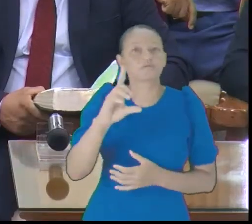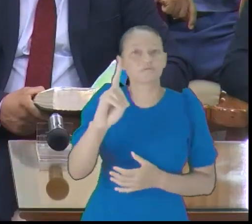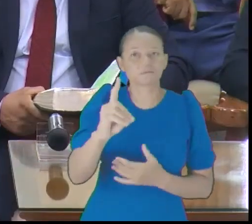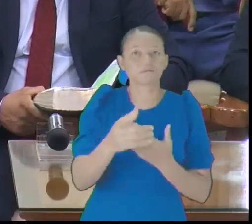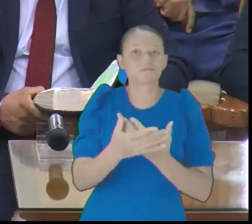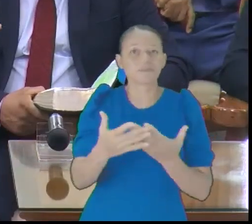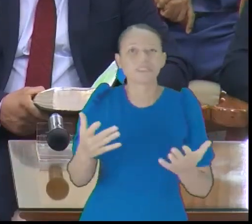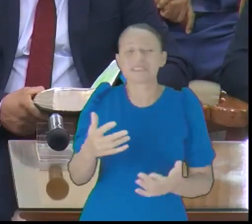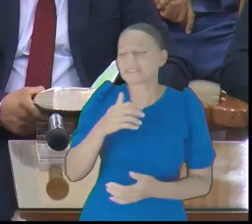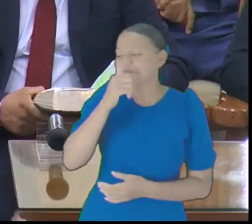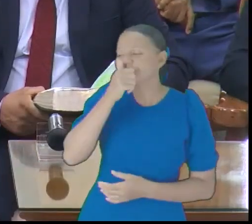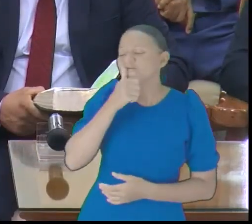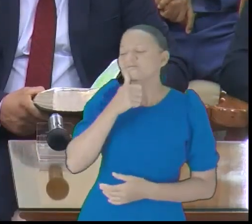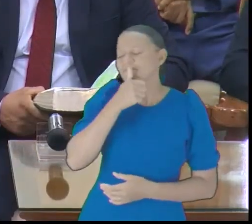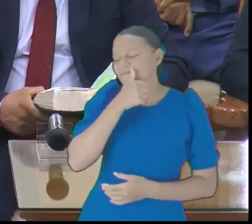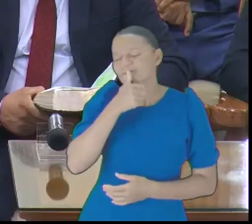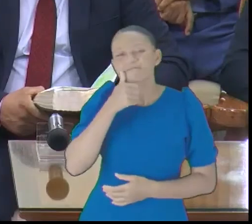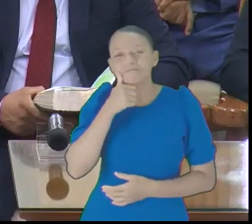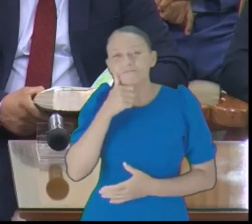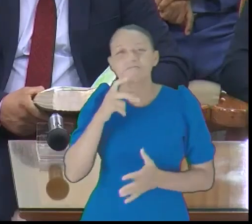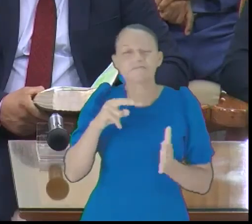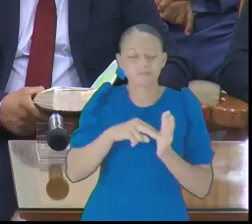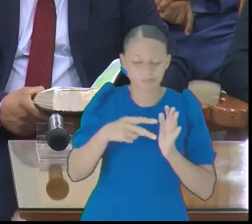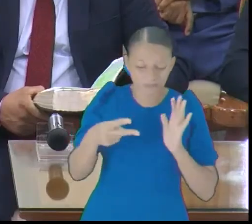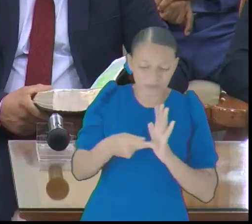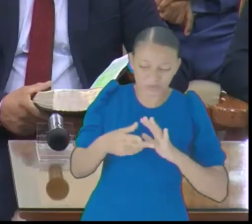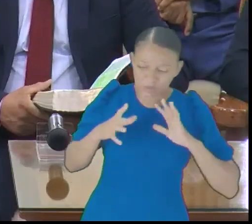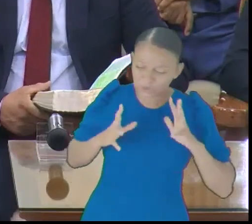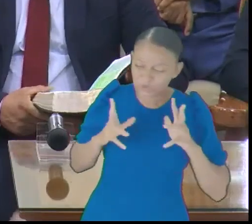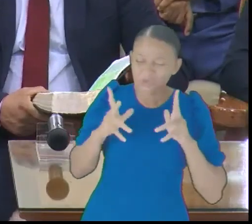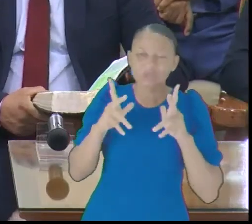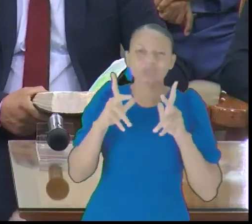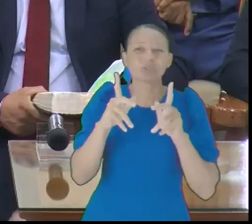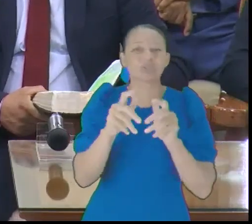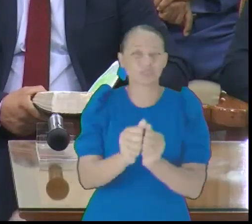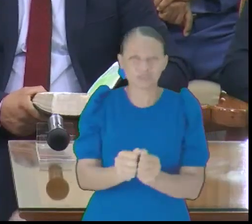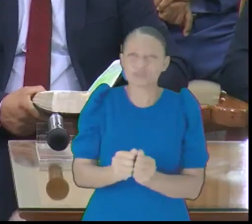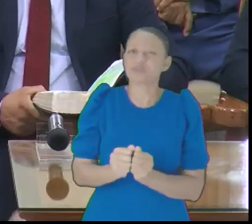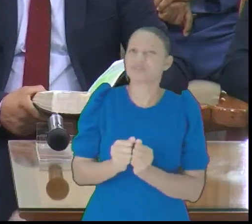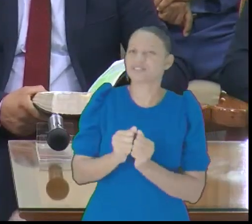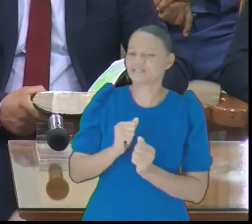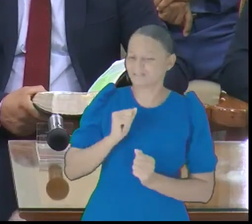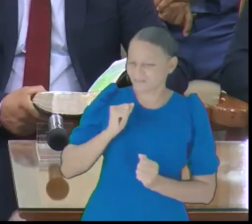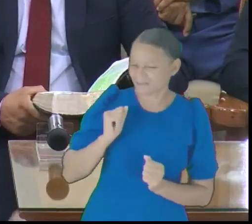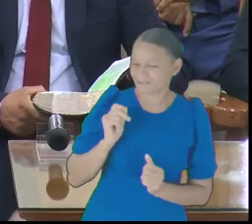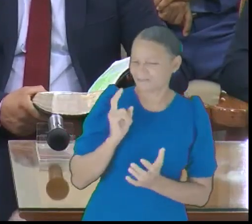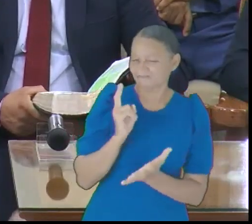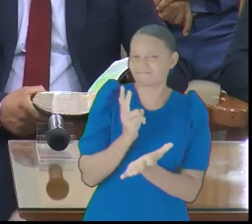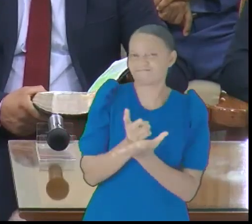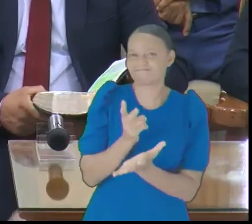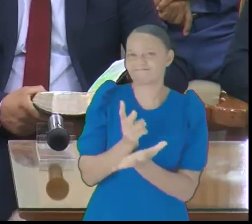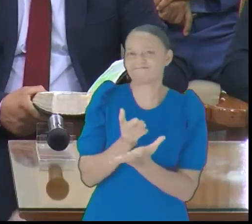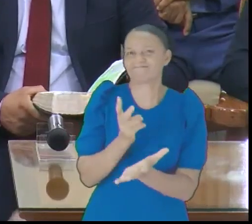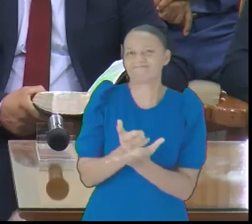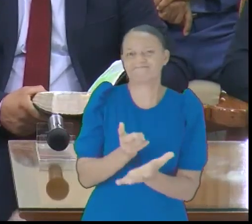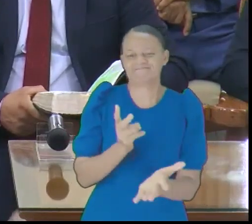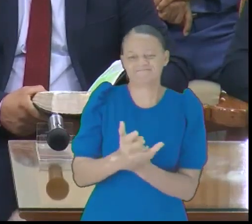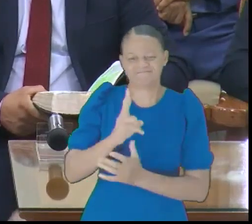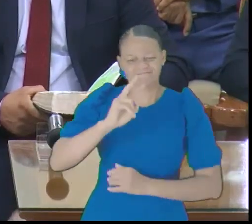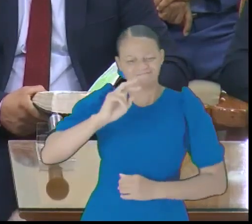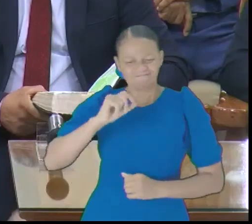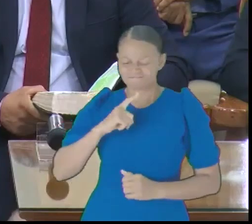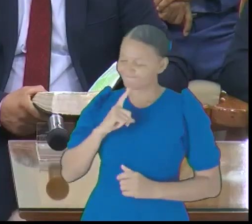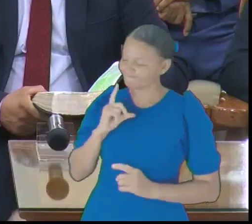Aquele sacrifício representa todas as vezes que você se aproxima de Deus para adorá-lo, você